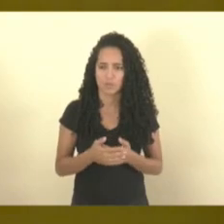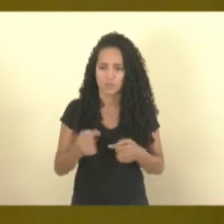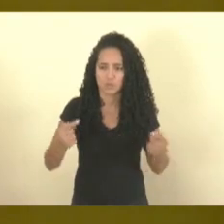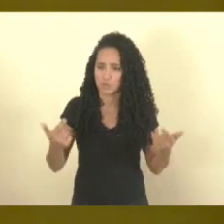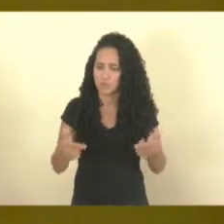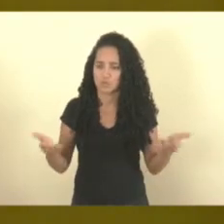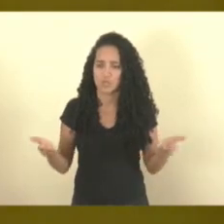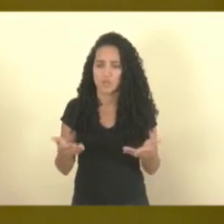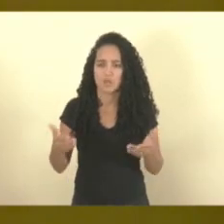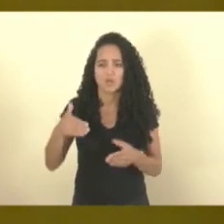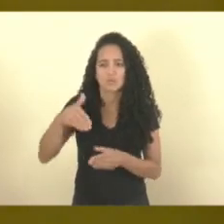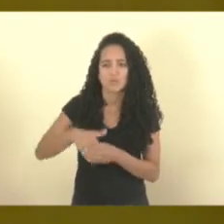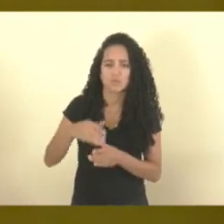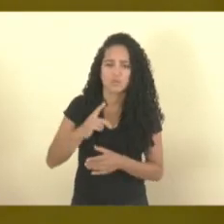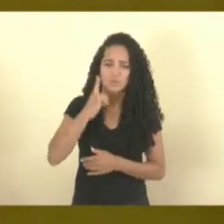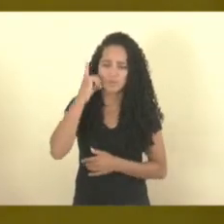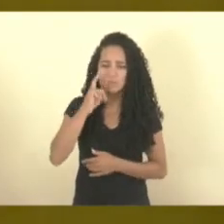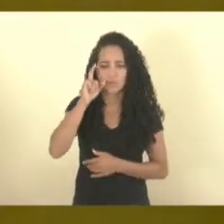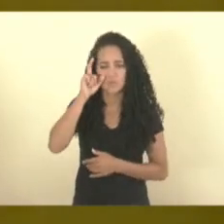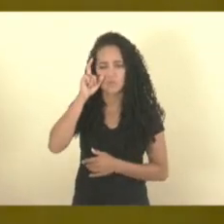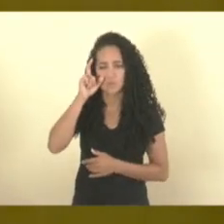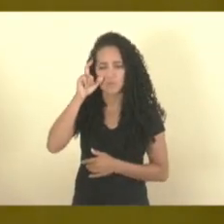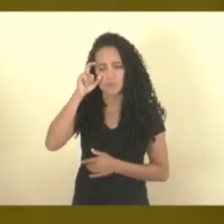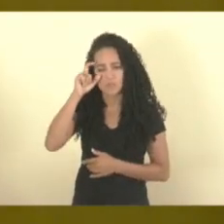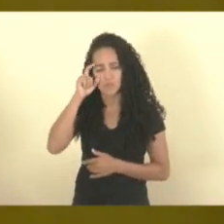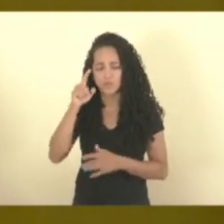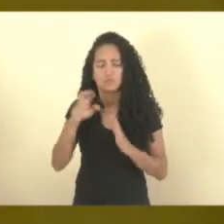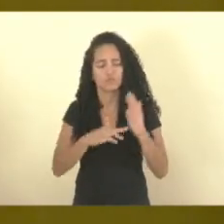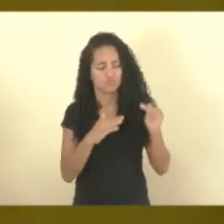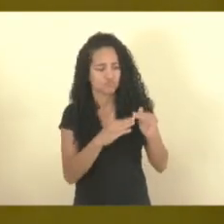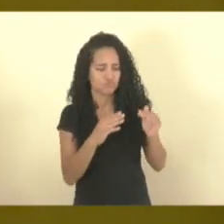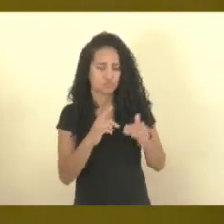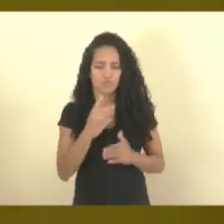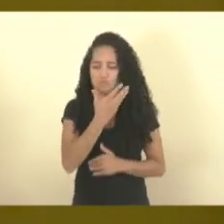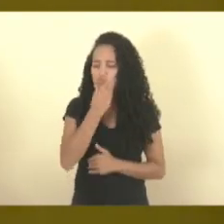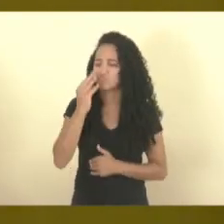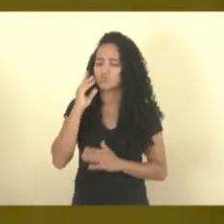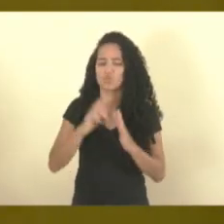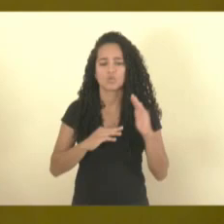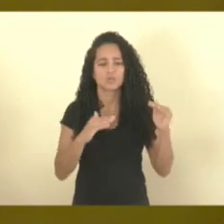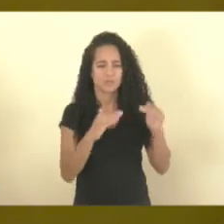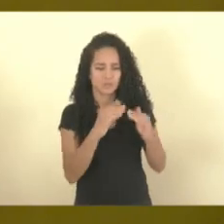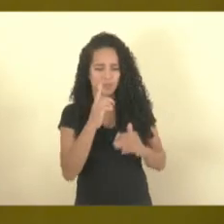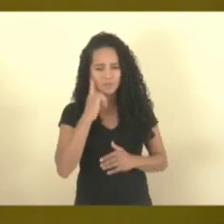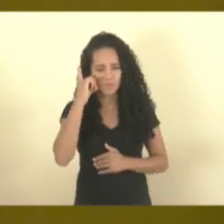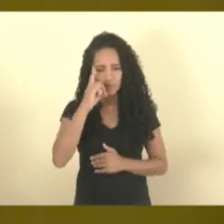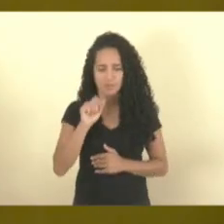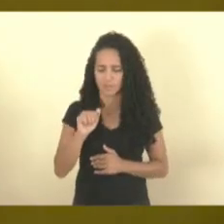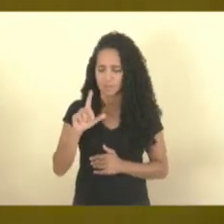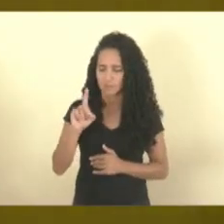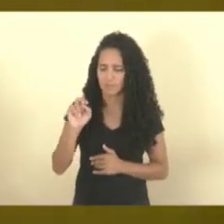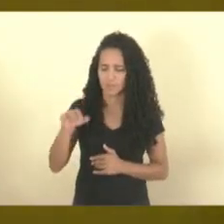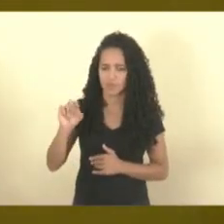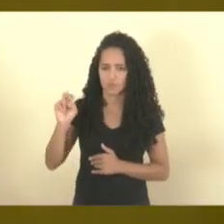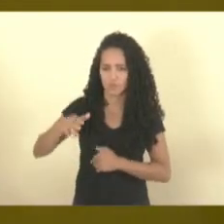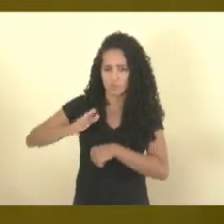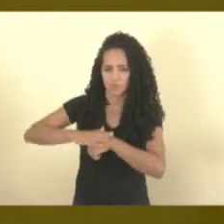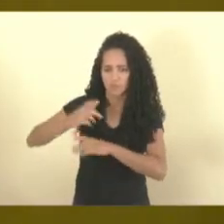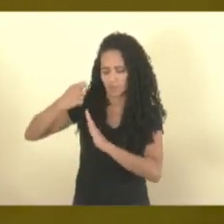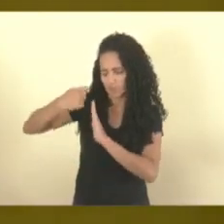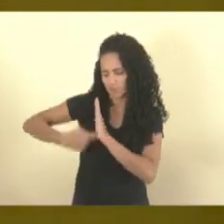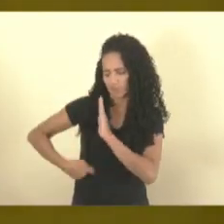discutir, vou colher os votos, como o deputado Mazinho dos Anjos, com o relator, deputado João Cosi, com o relator, deputado Adilson Espíndola, autor da matéria.